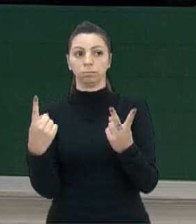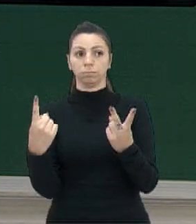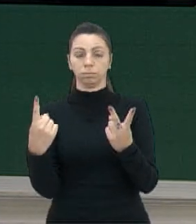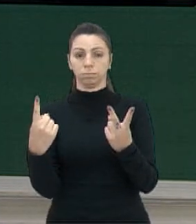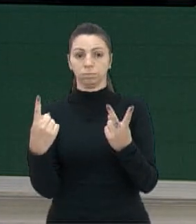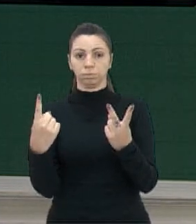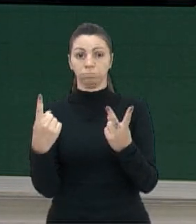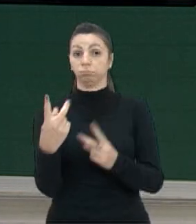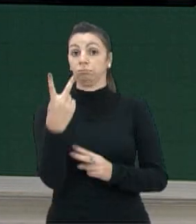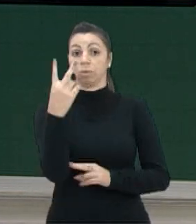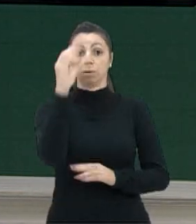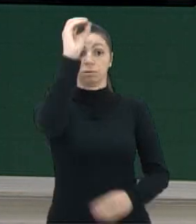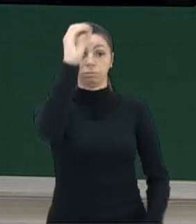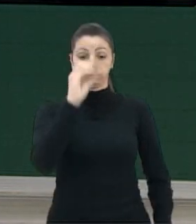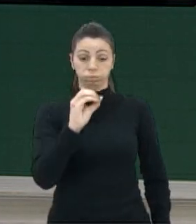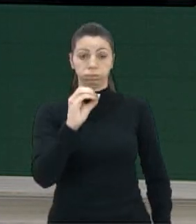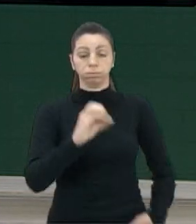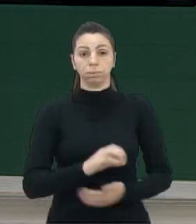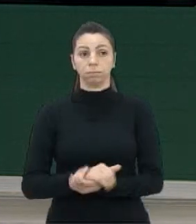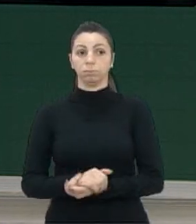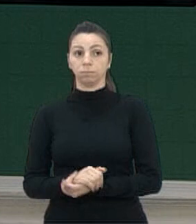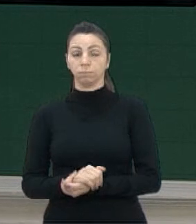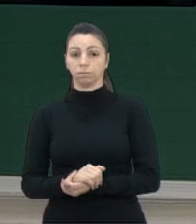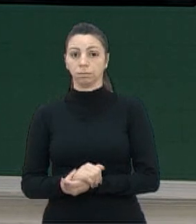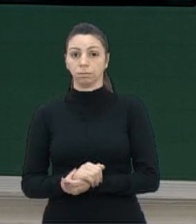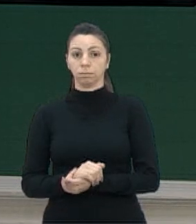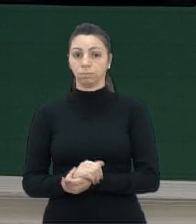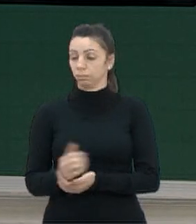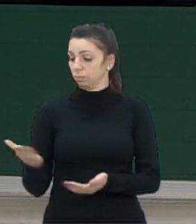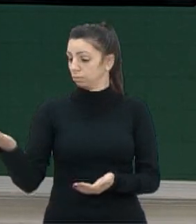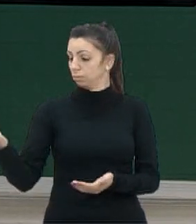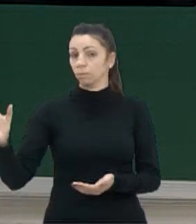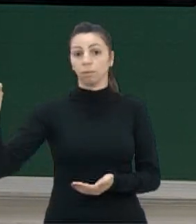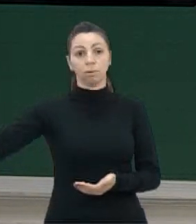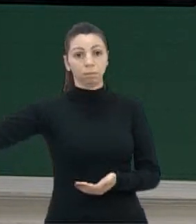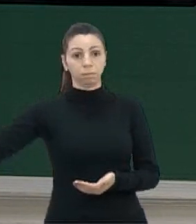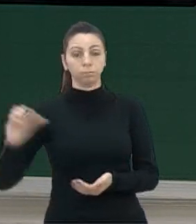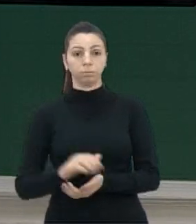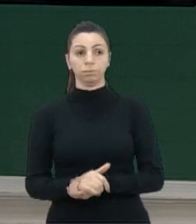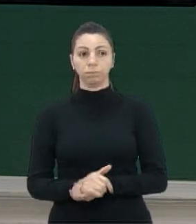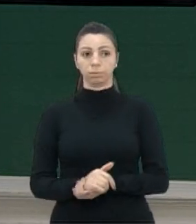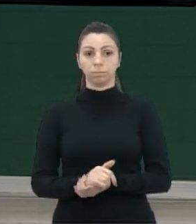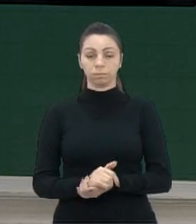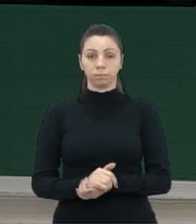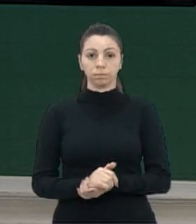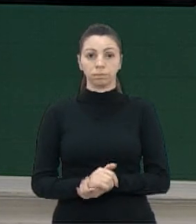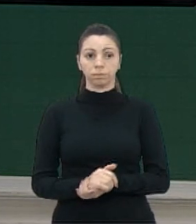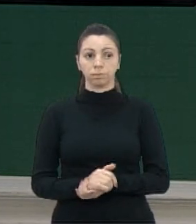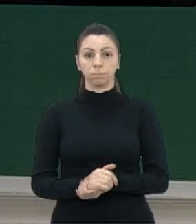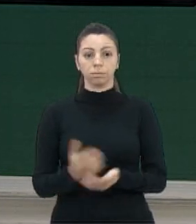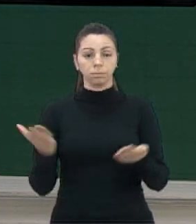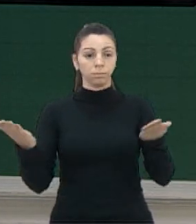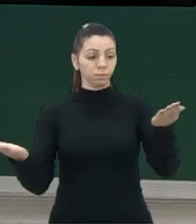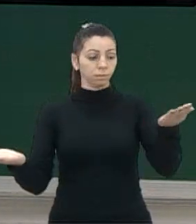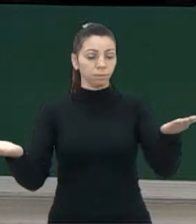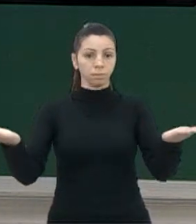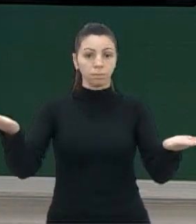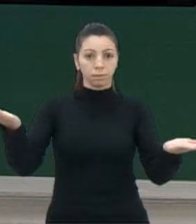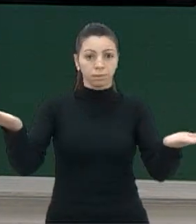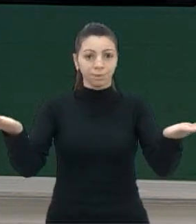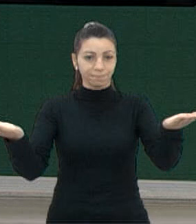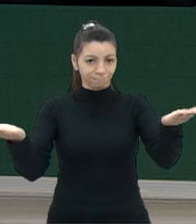oxigênios, 2 oxigênios. Lá do outro lado, 2 oxigênios, O2, 2 oxigênios. Dessa forma, eu tenho